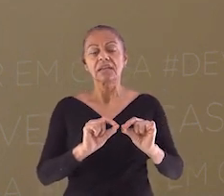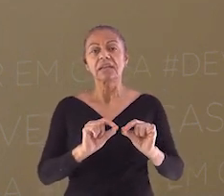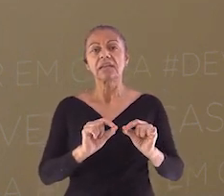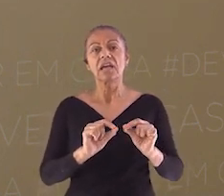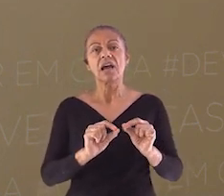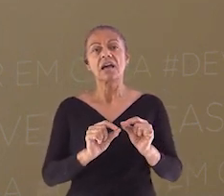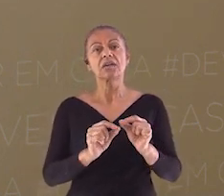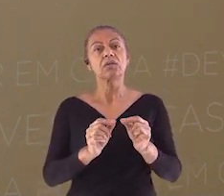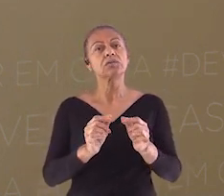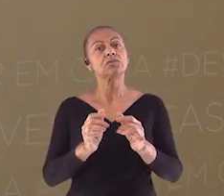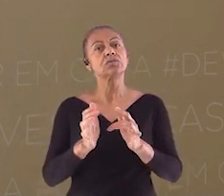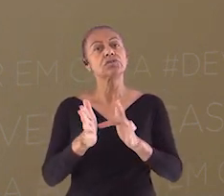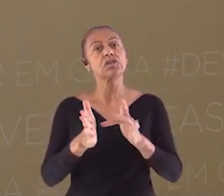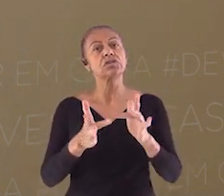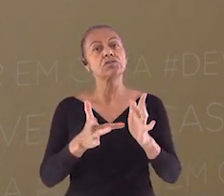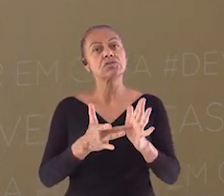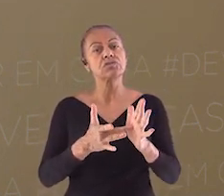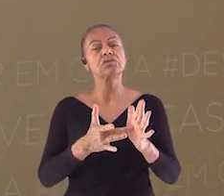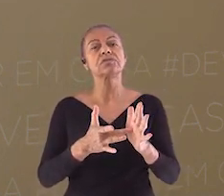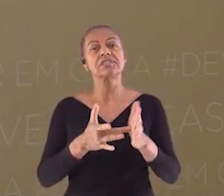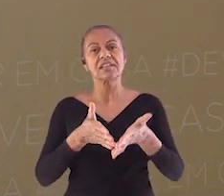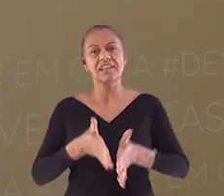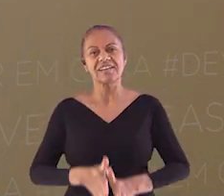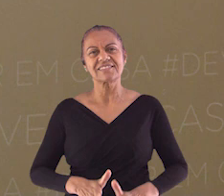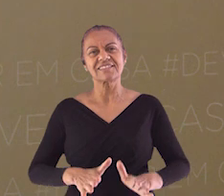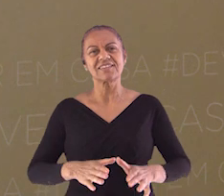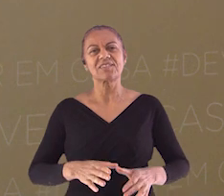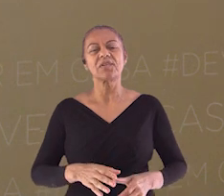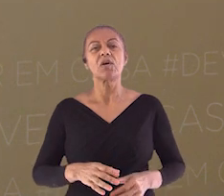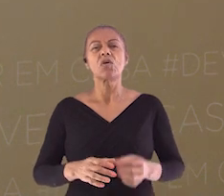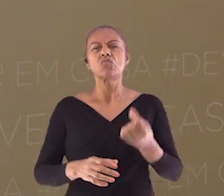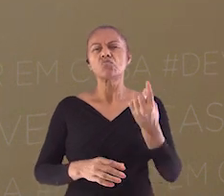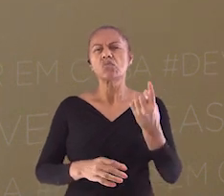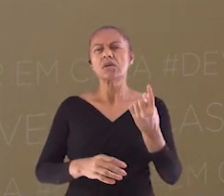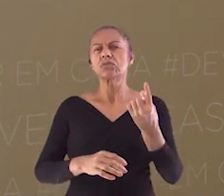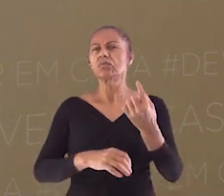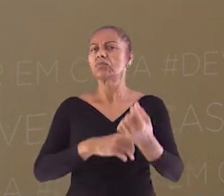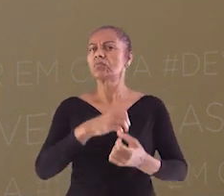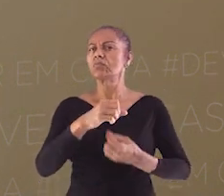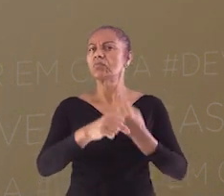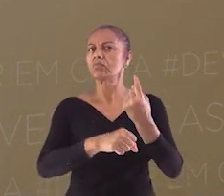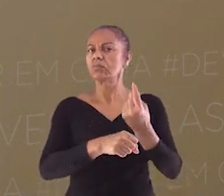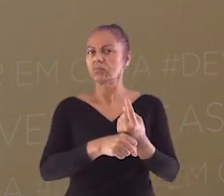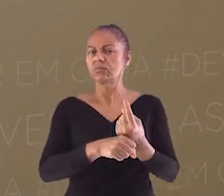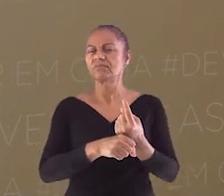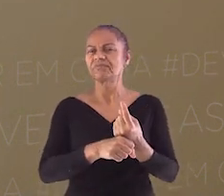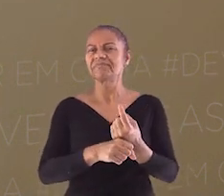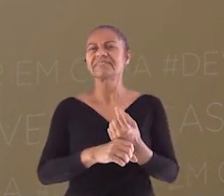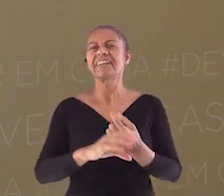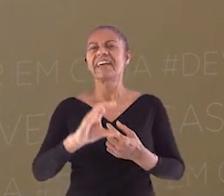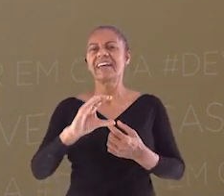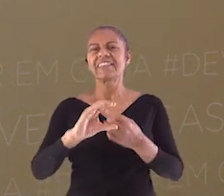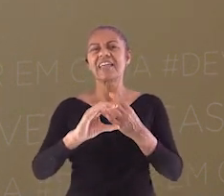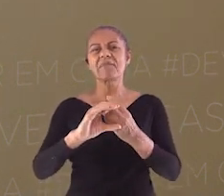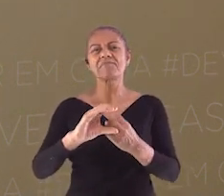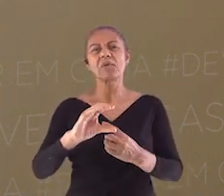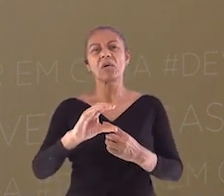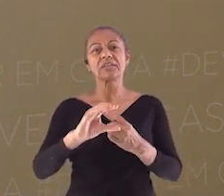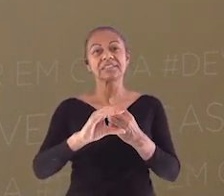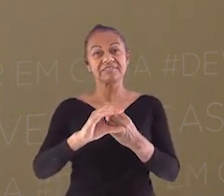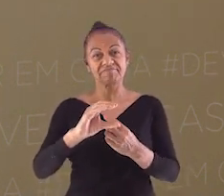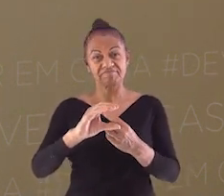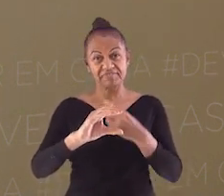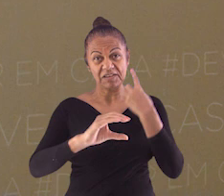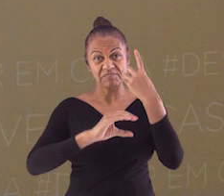Cristo, no ano 1 depois de Cristo. Mas também temos mudanças substanciais a